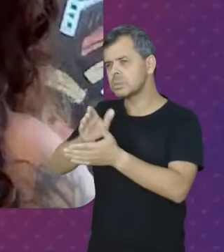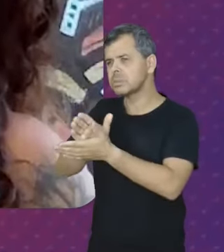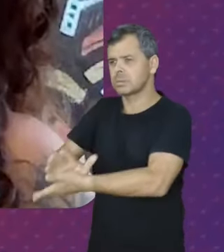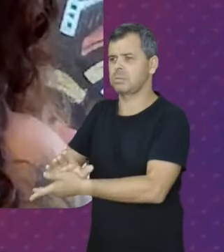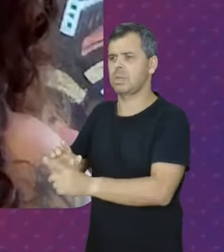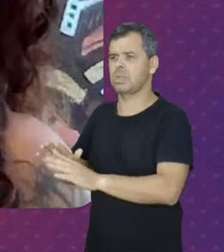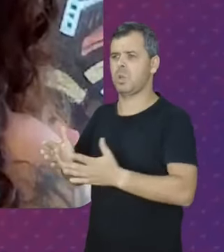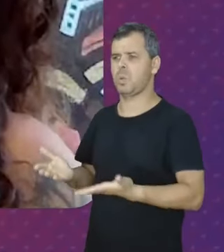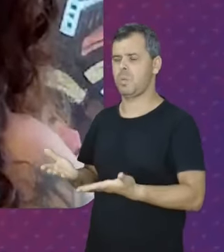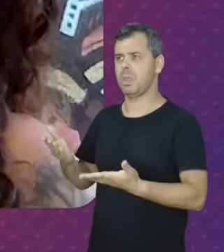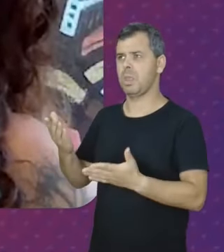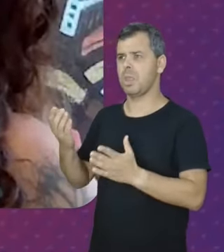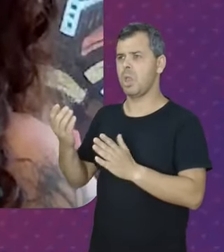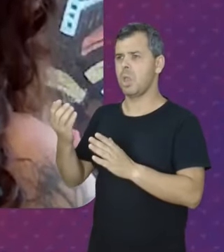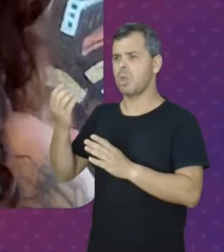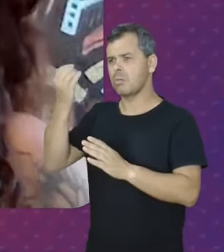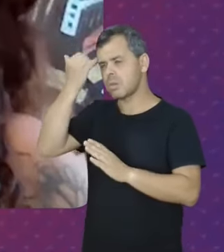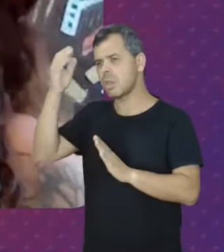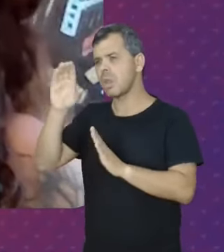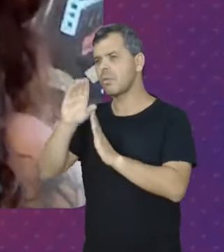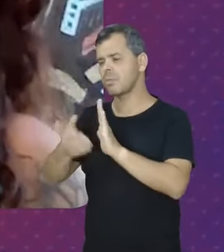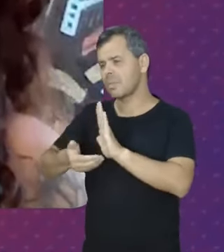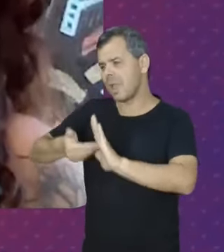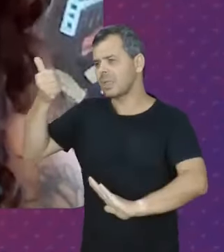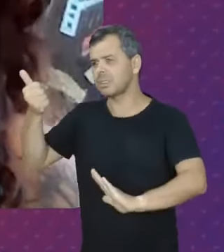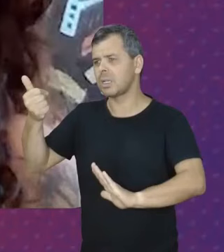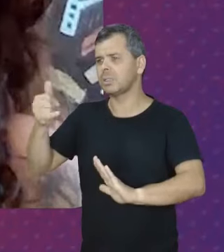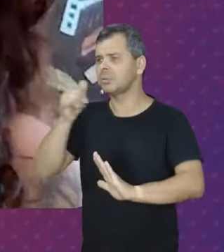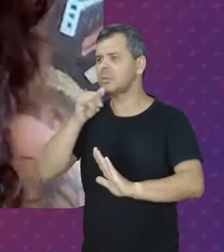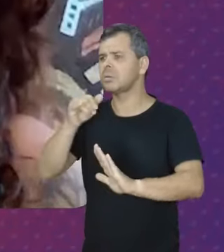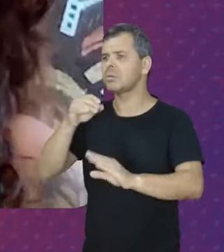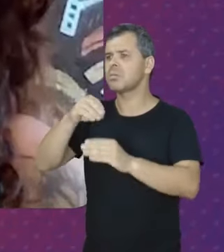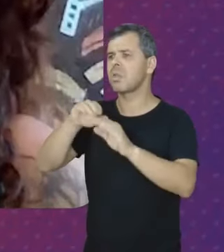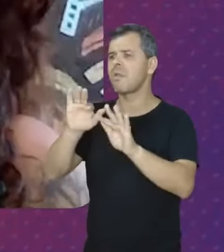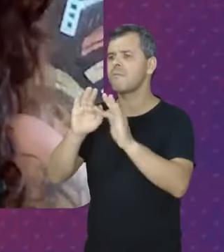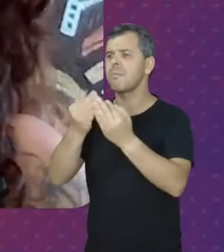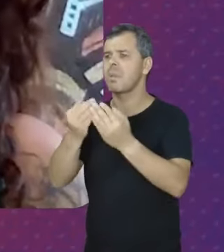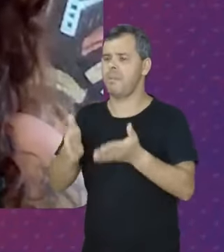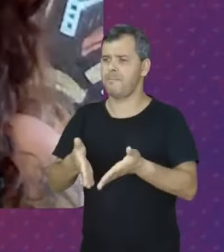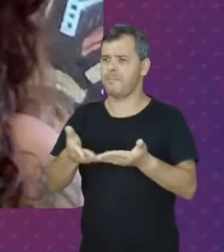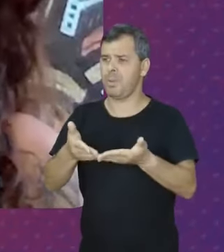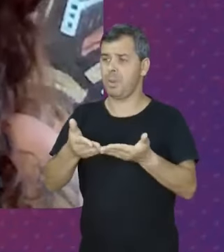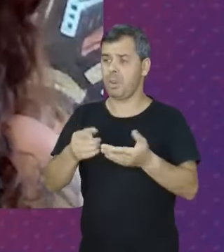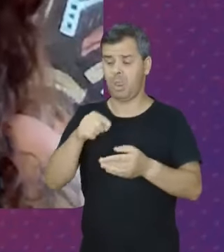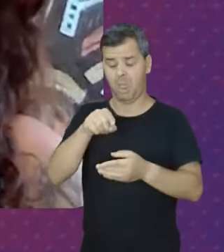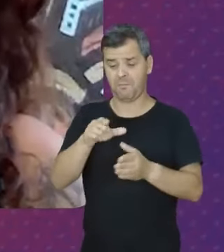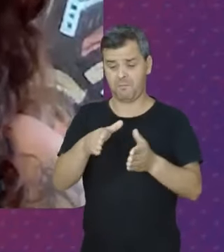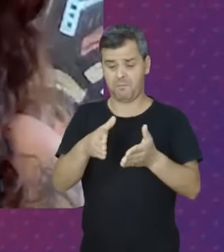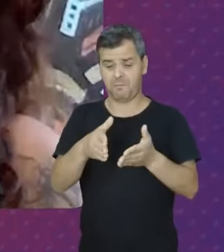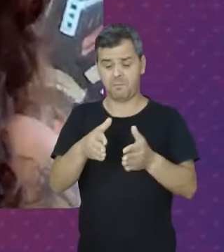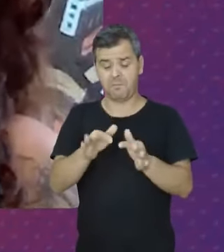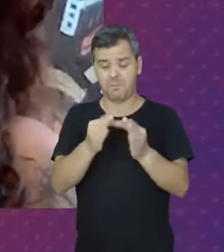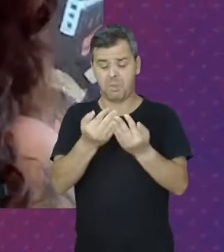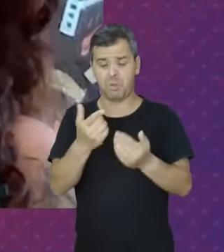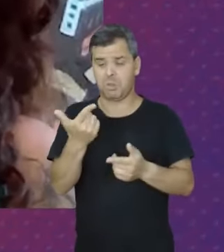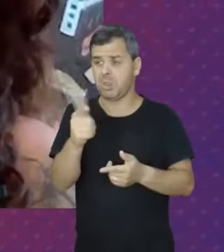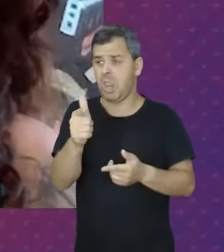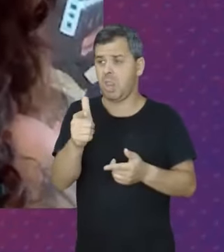ideia da retirada, por exemplo, de famílias pobres, né? Então, a família que não tivesse